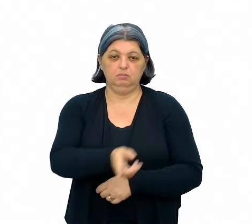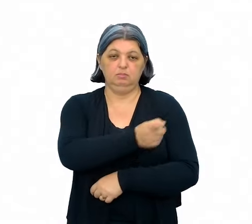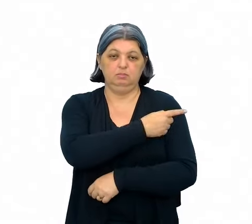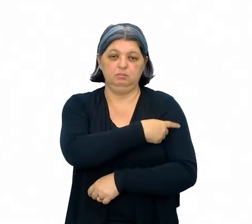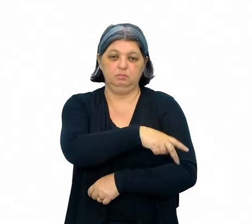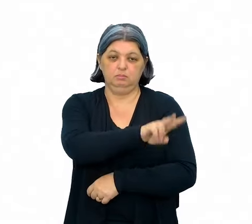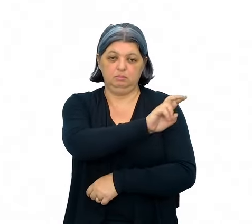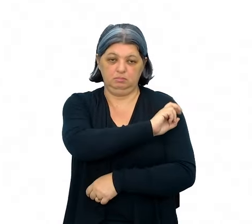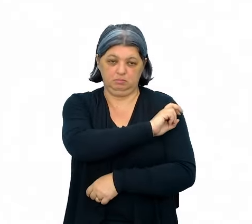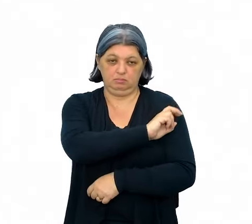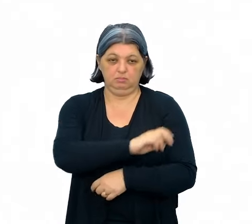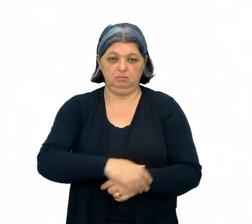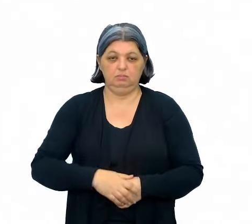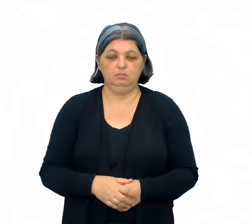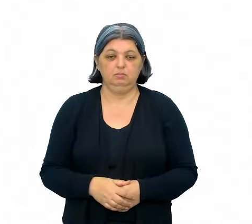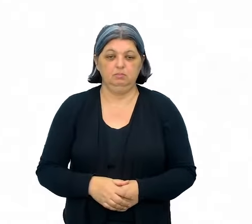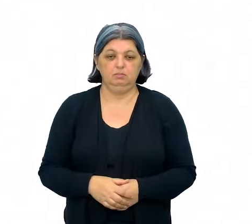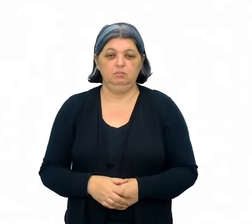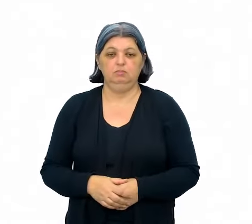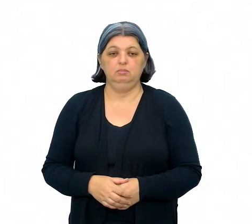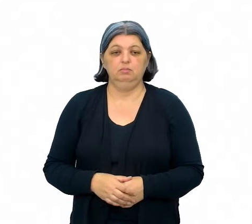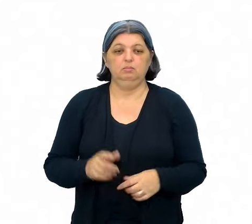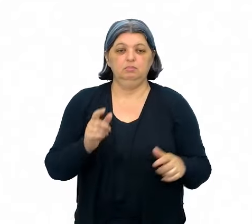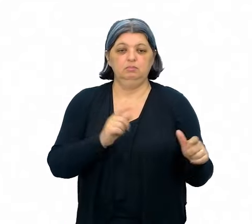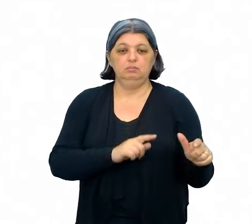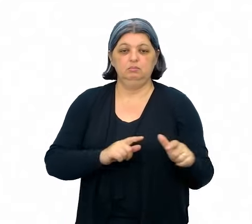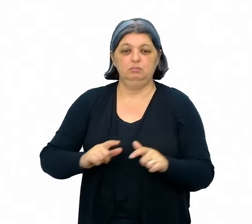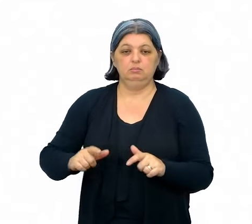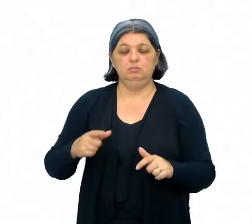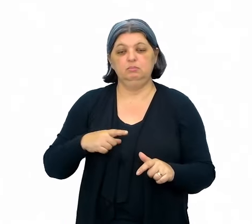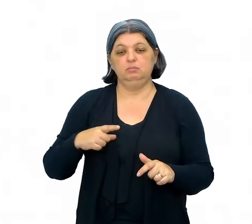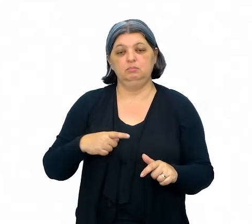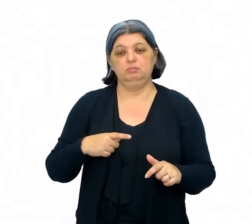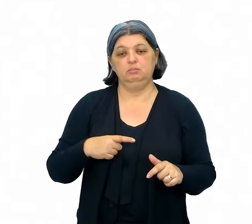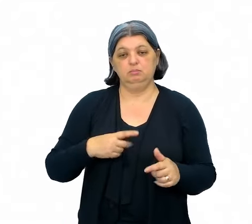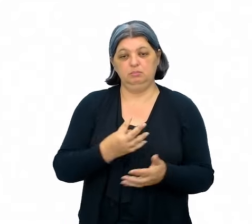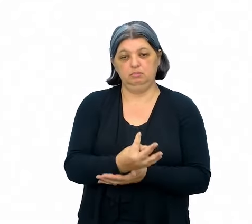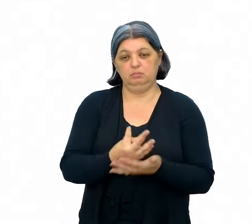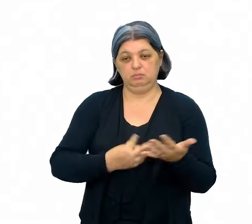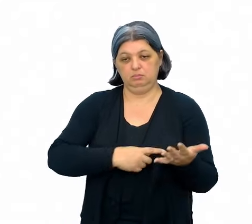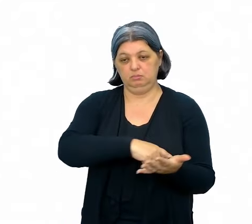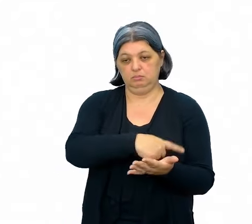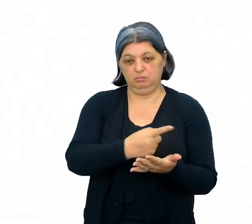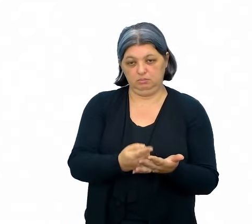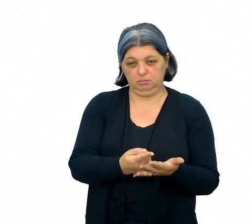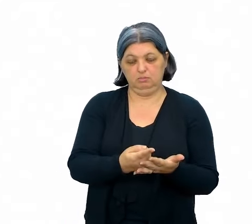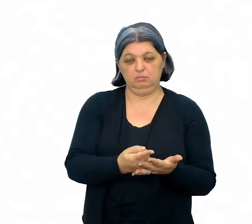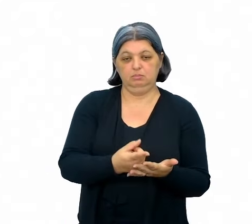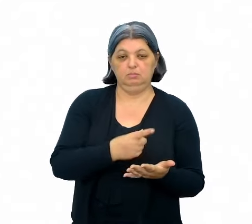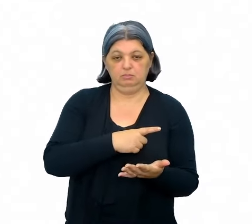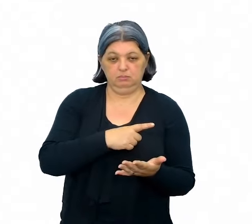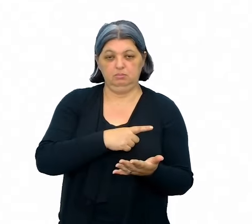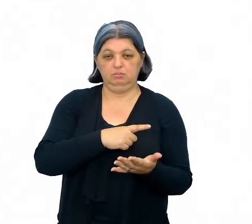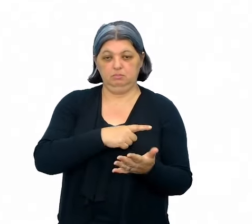ano, localizar informações explícitas em textos de diferentes gêneros textuais,